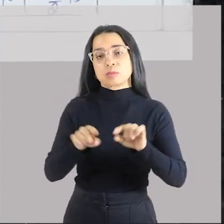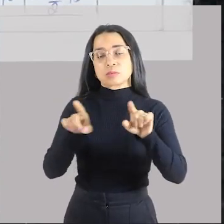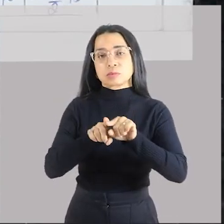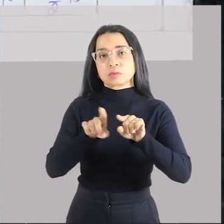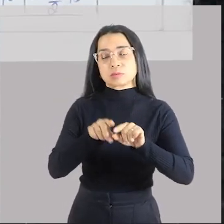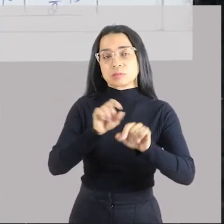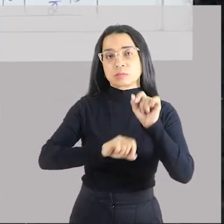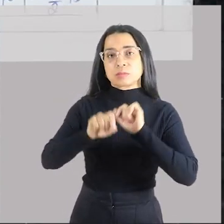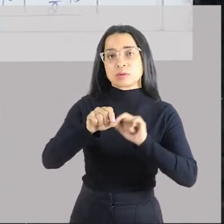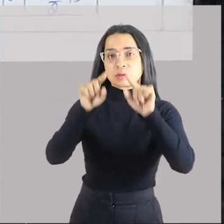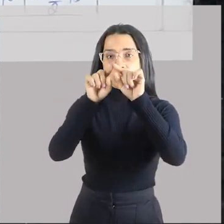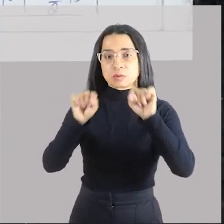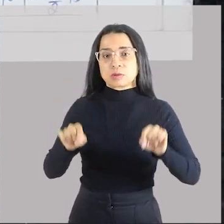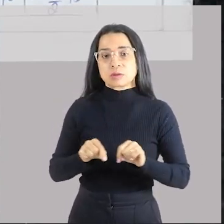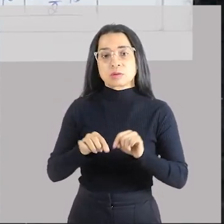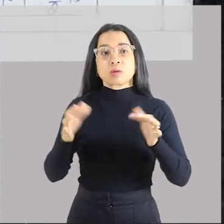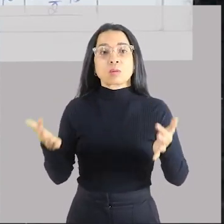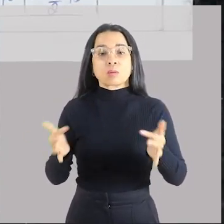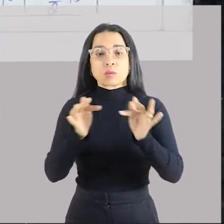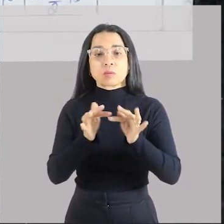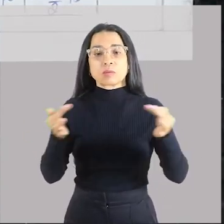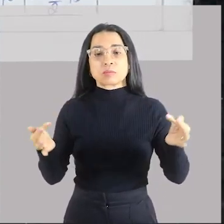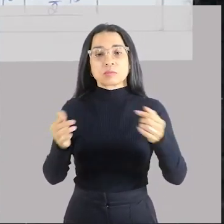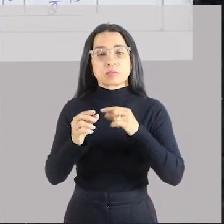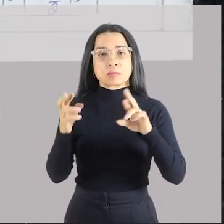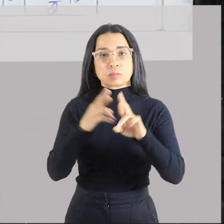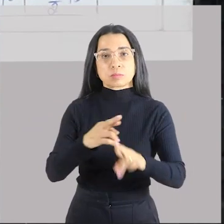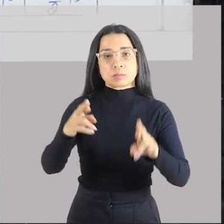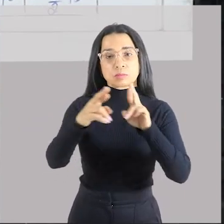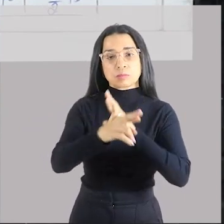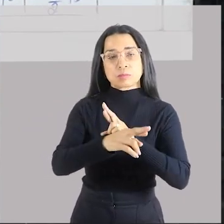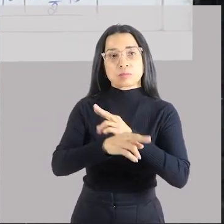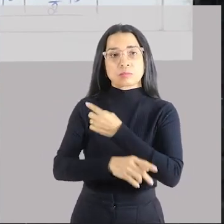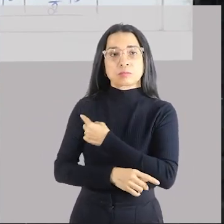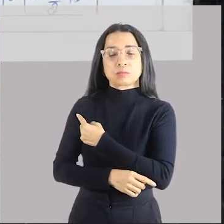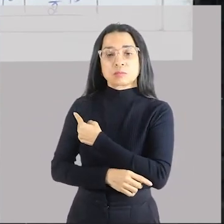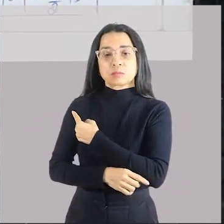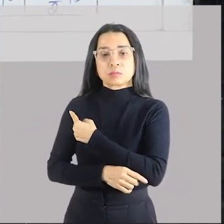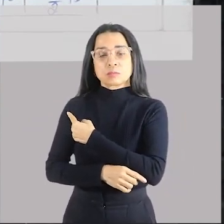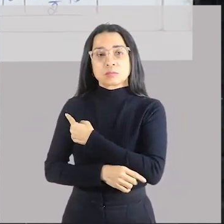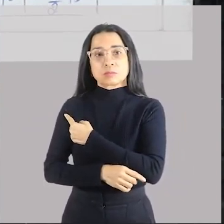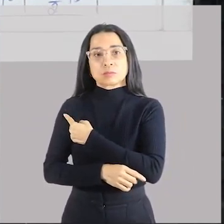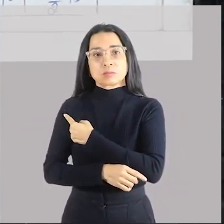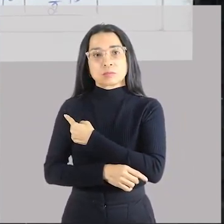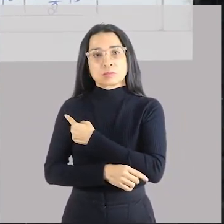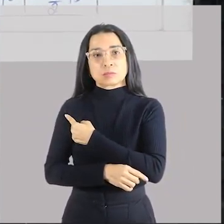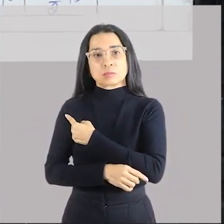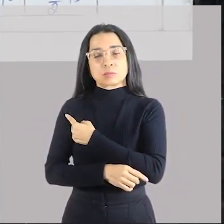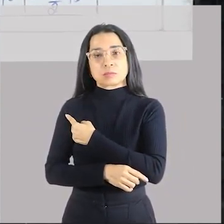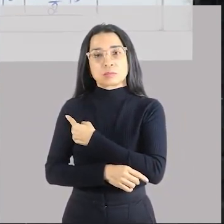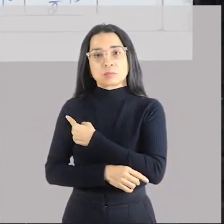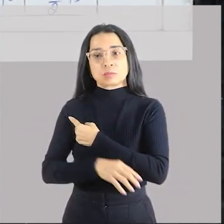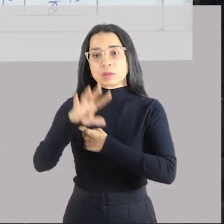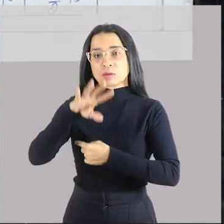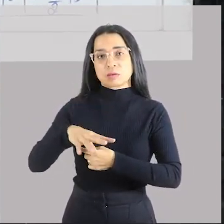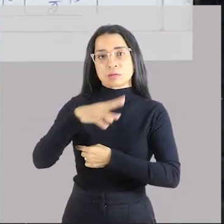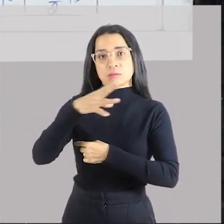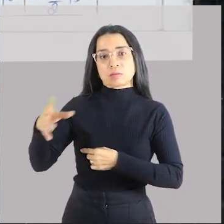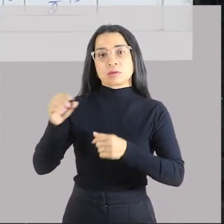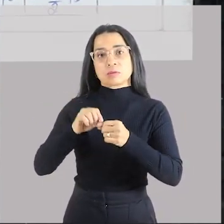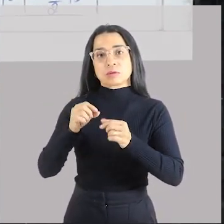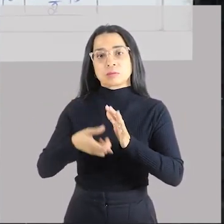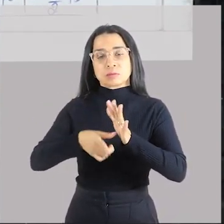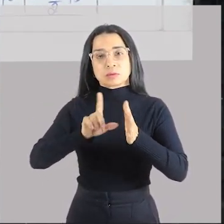Não é verdade? Então, qual é a fórmula aqui, ó, que relaciona lado e raio de um quadrado? Ó, nossa tabelinha que